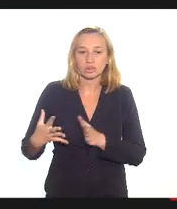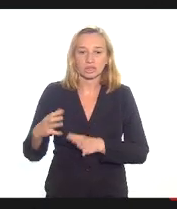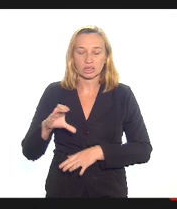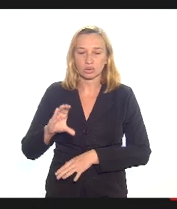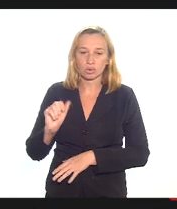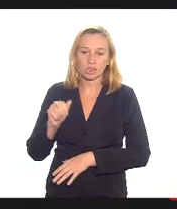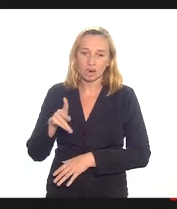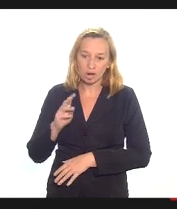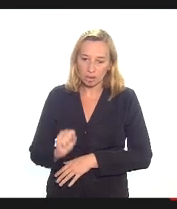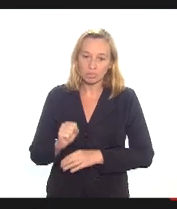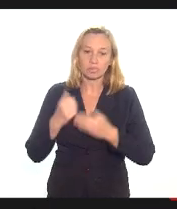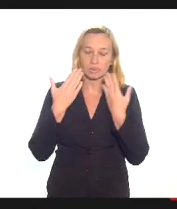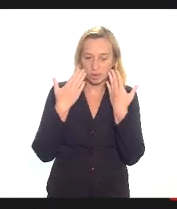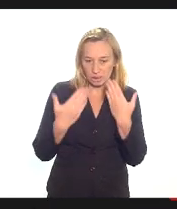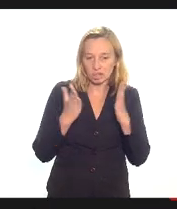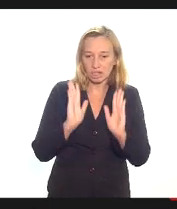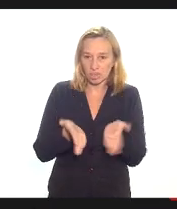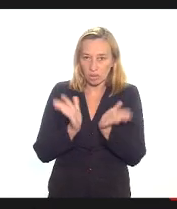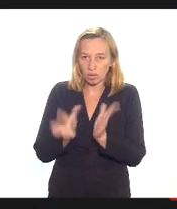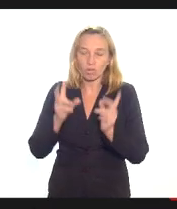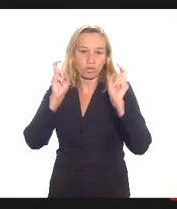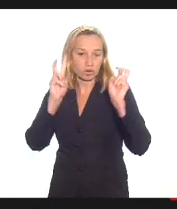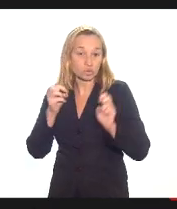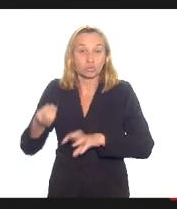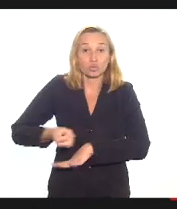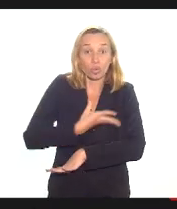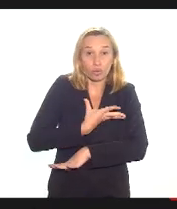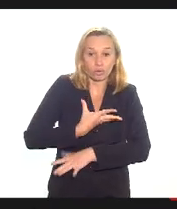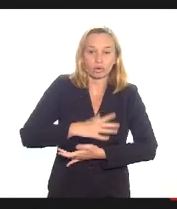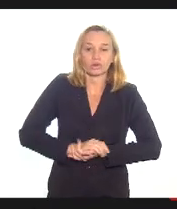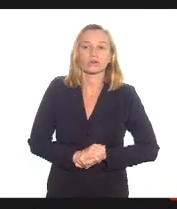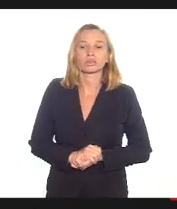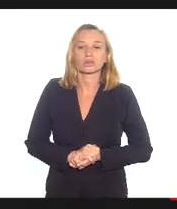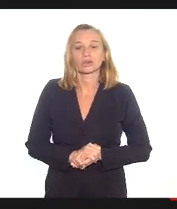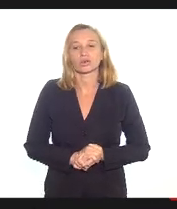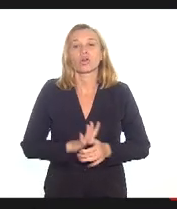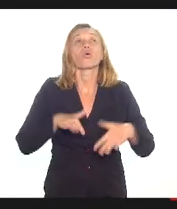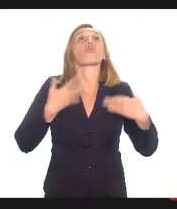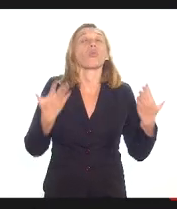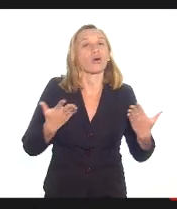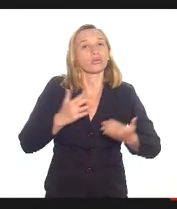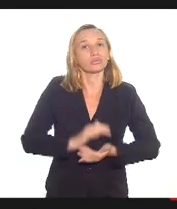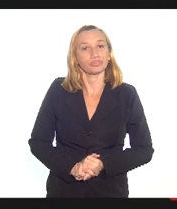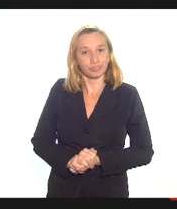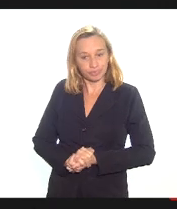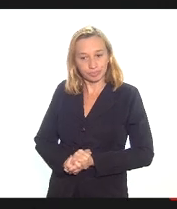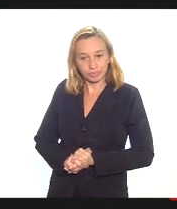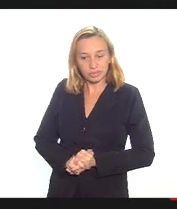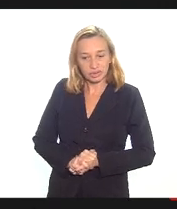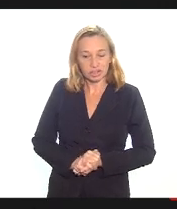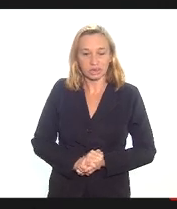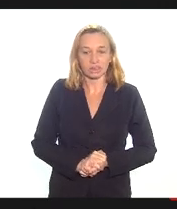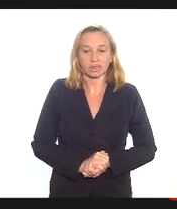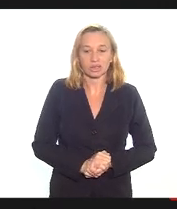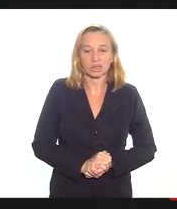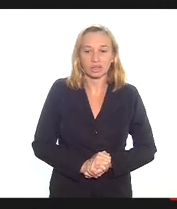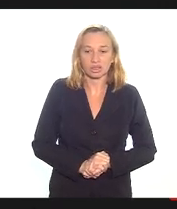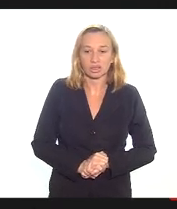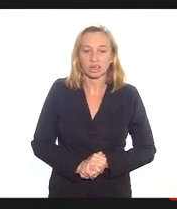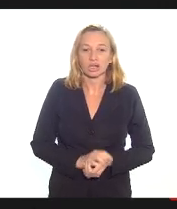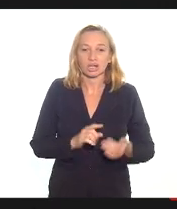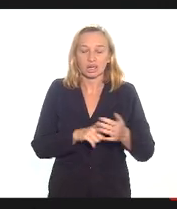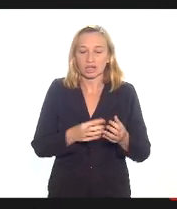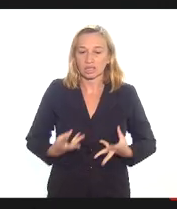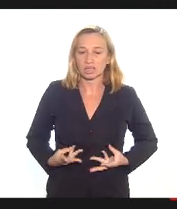se apresentando agora uma situação nova. Qual é a situação nova? É o seguinte, olha, esses gastos